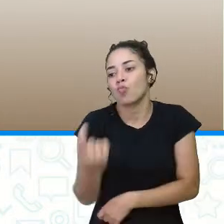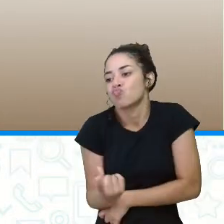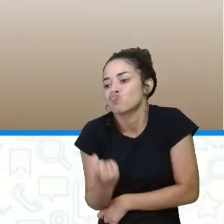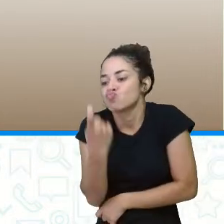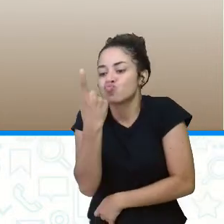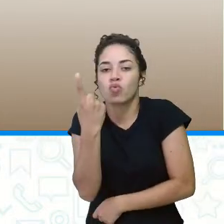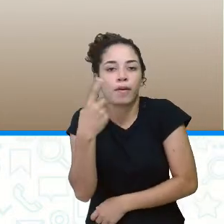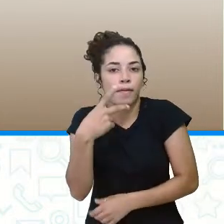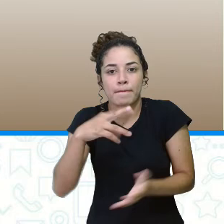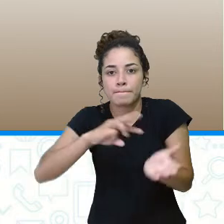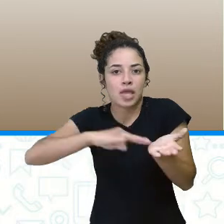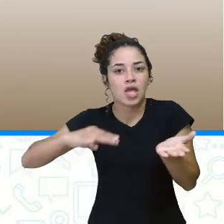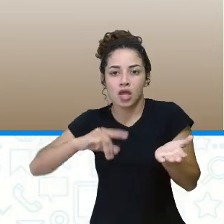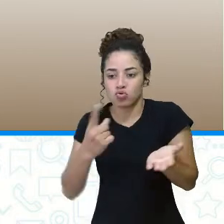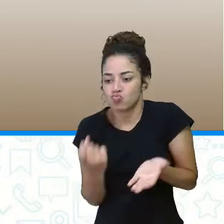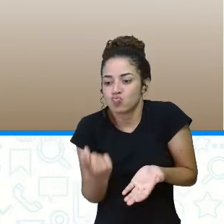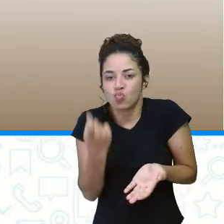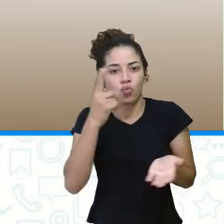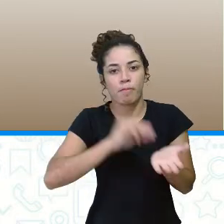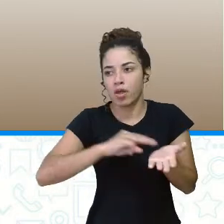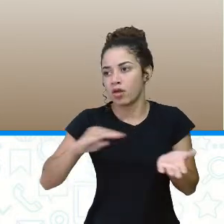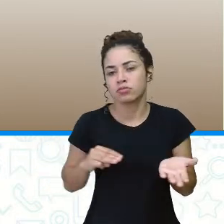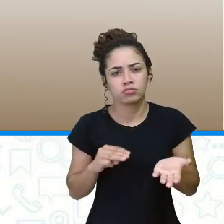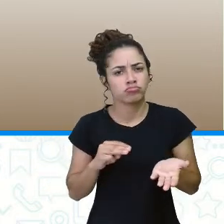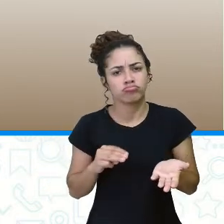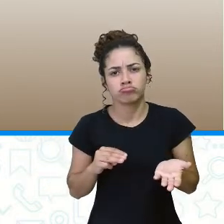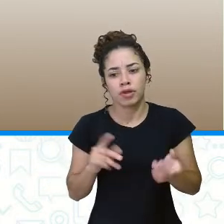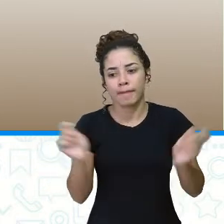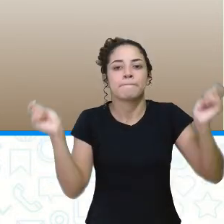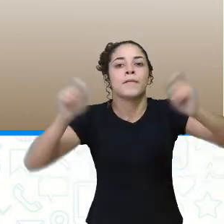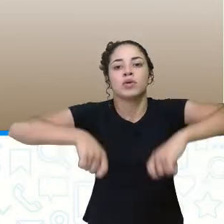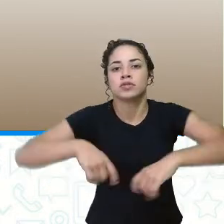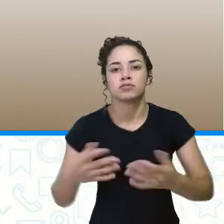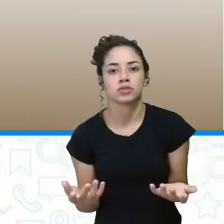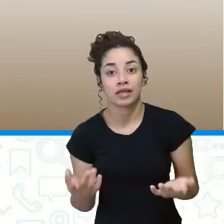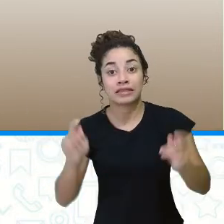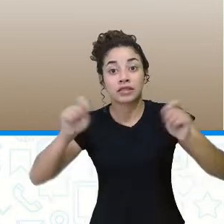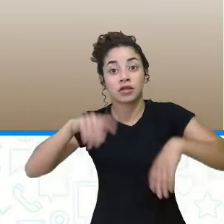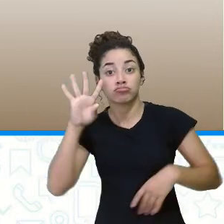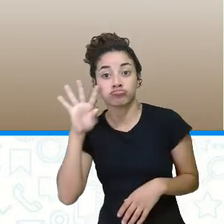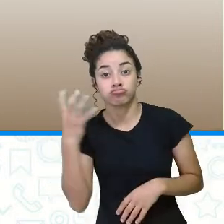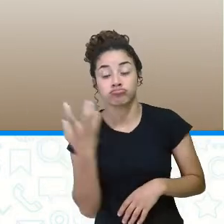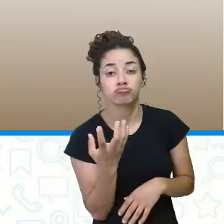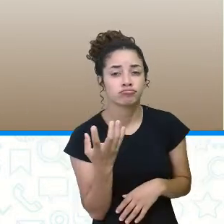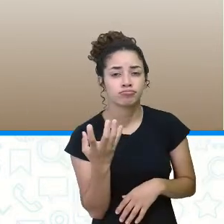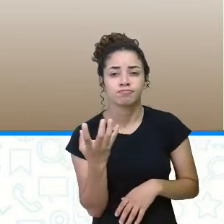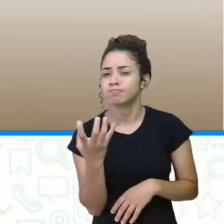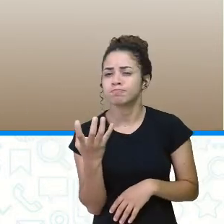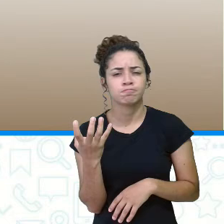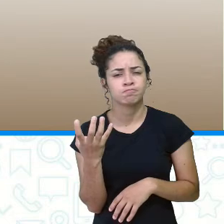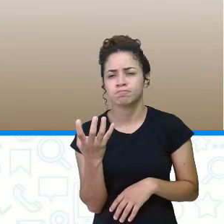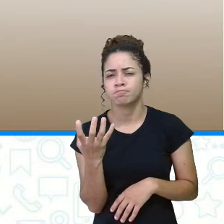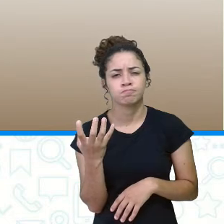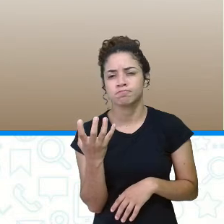Não existe só uma única possibilidade de resolução.